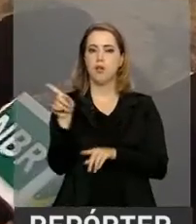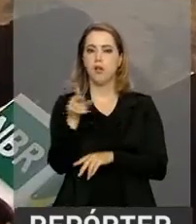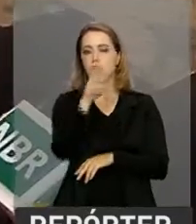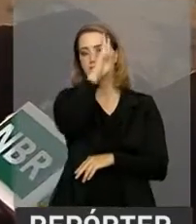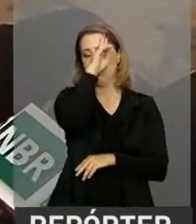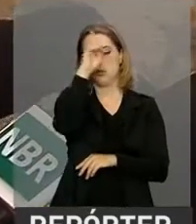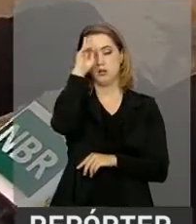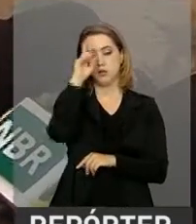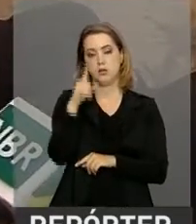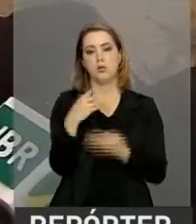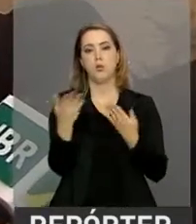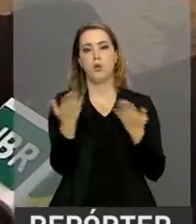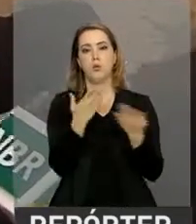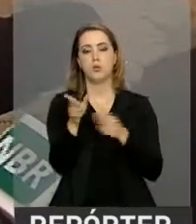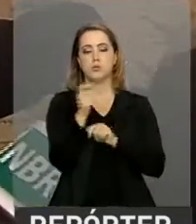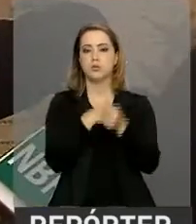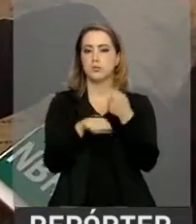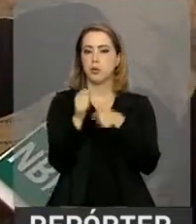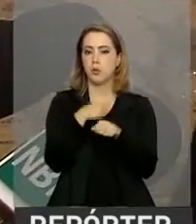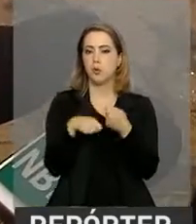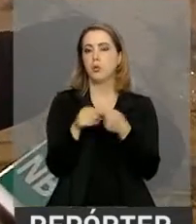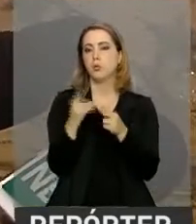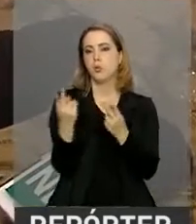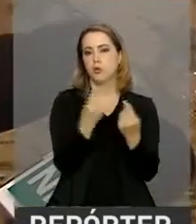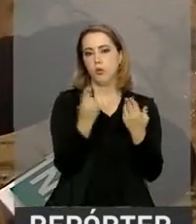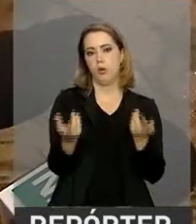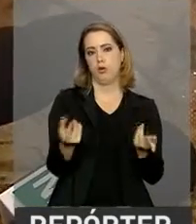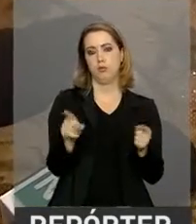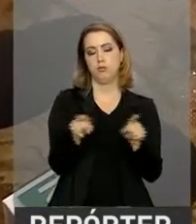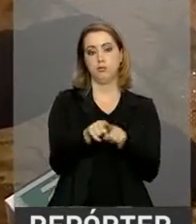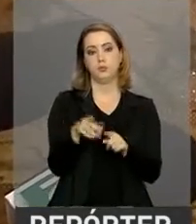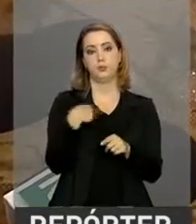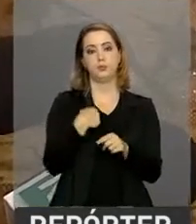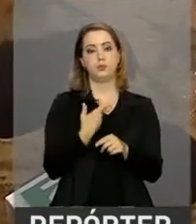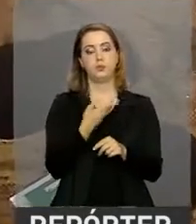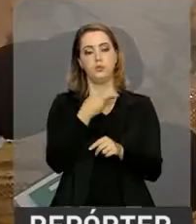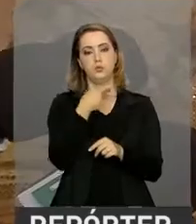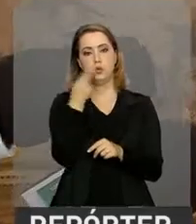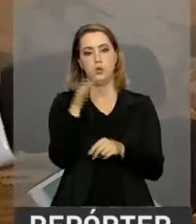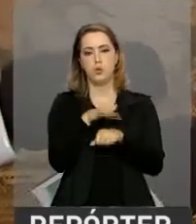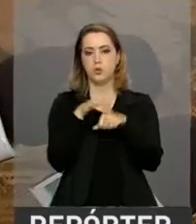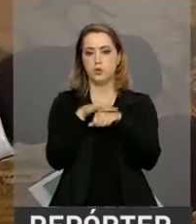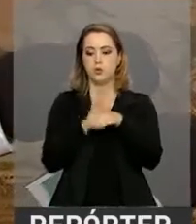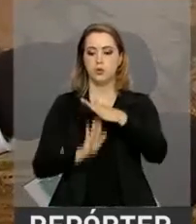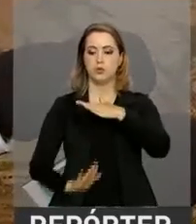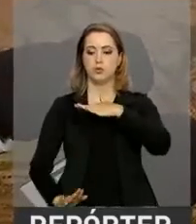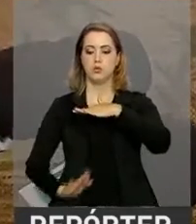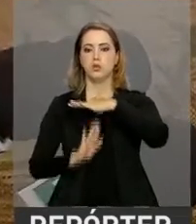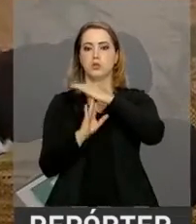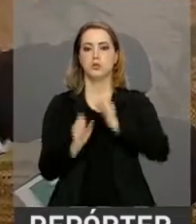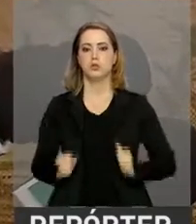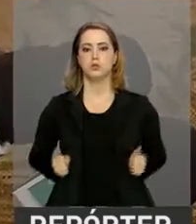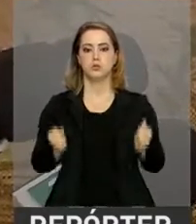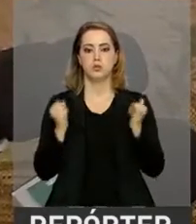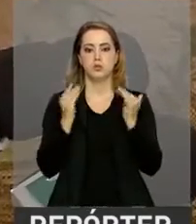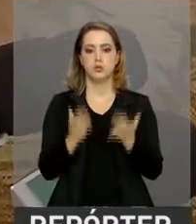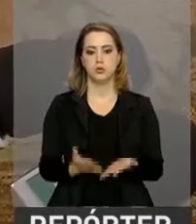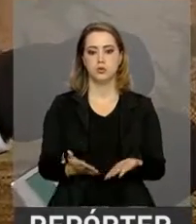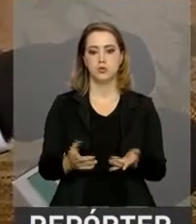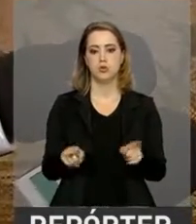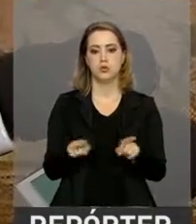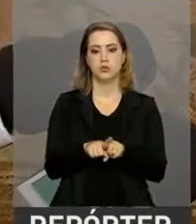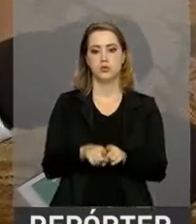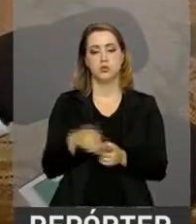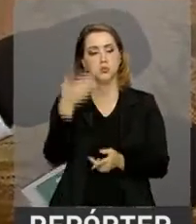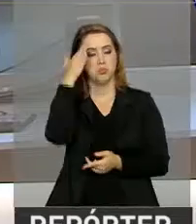2.1 e como havia essa identidade nós conversamos muito choro o teto dos gastos percebo que ele se interessou agora não sei o que